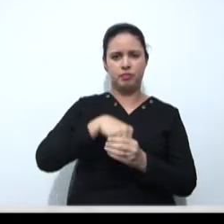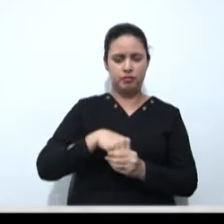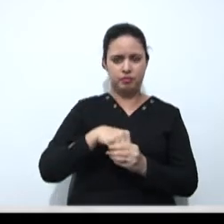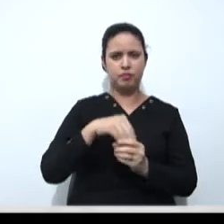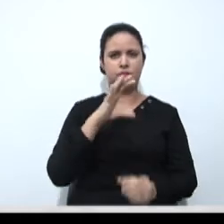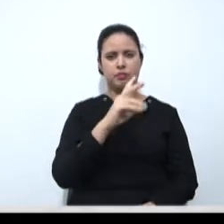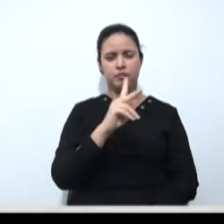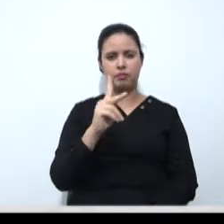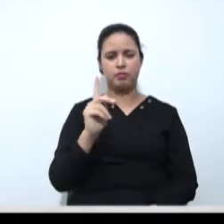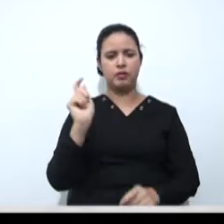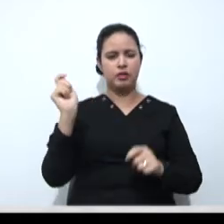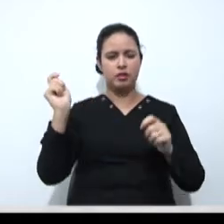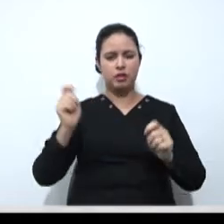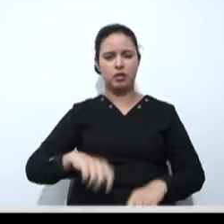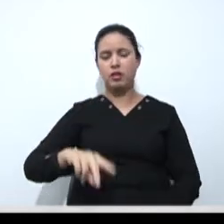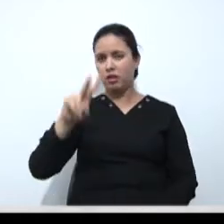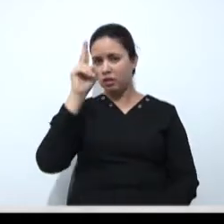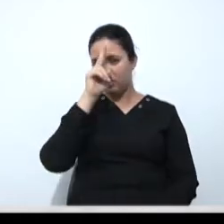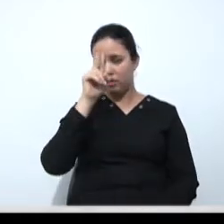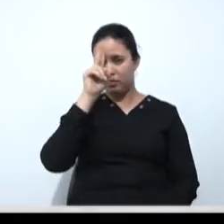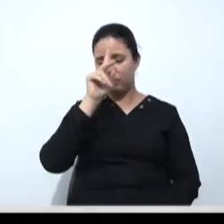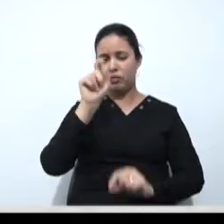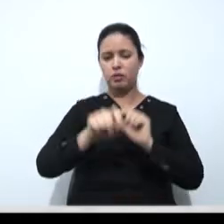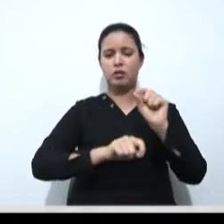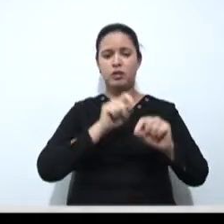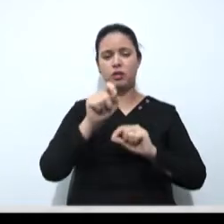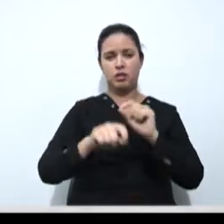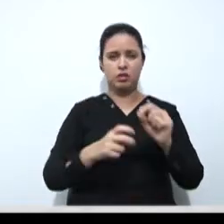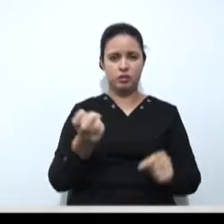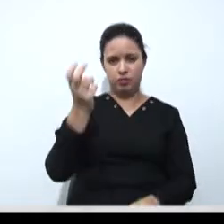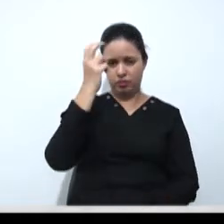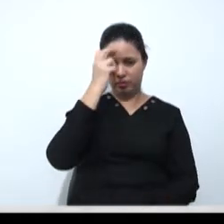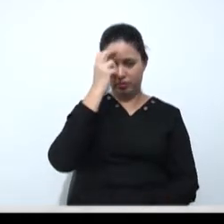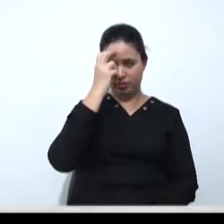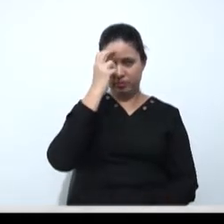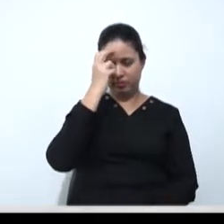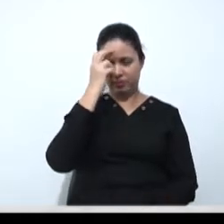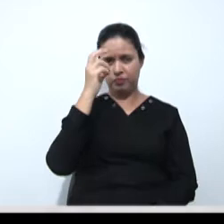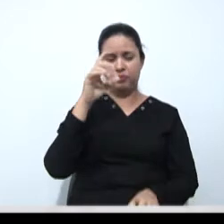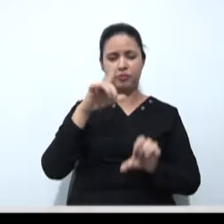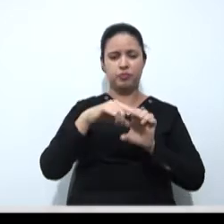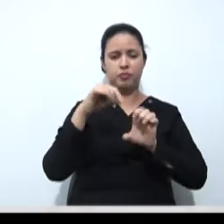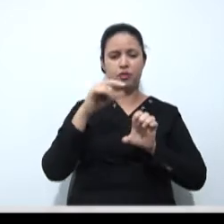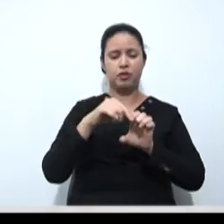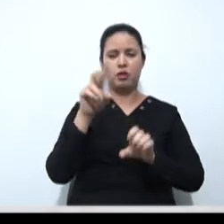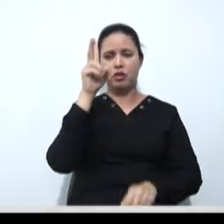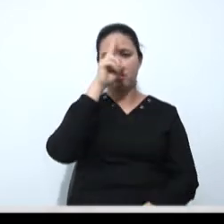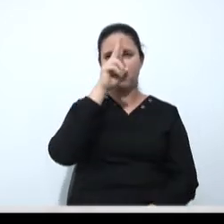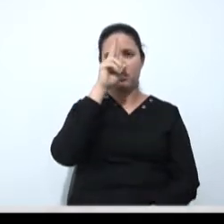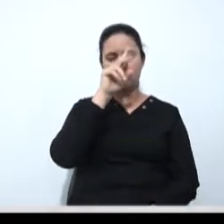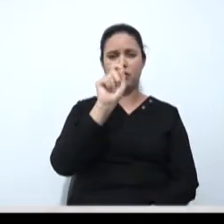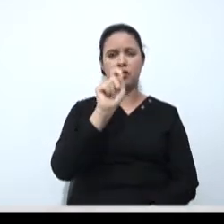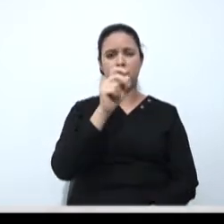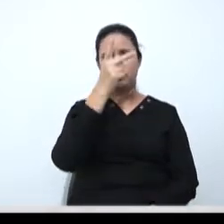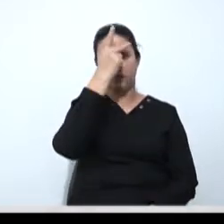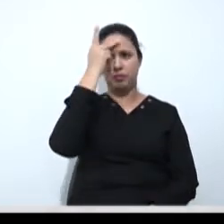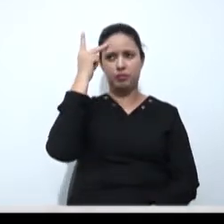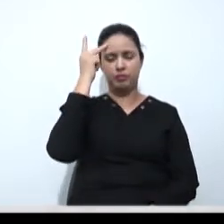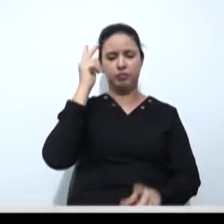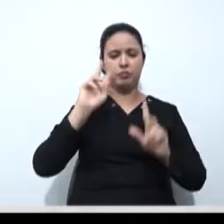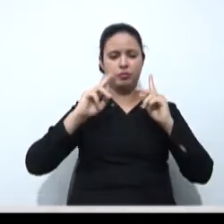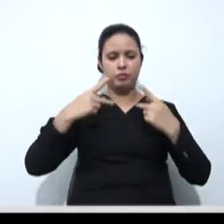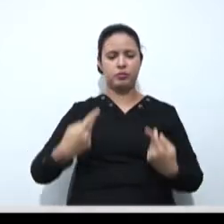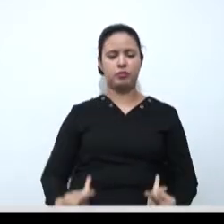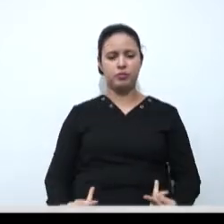cooperativa e a gente pode relembrar o que é a cultura empreendedora. Aqui a gente relembra que o ser humano, ele não nasce